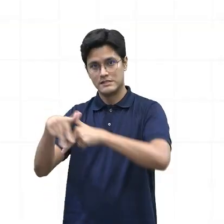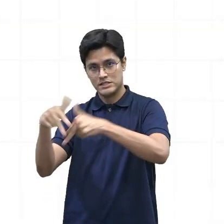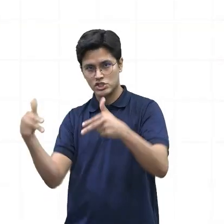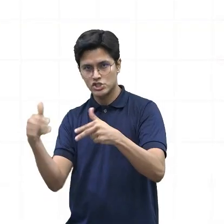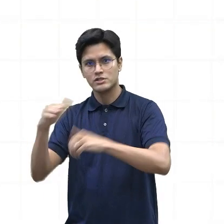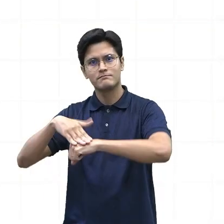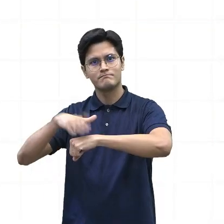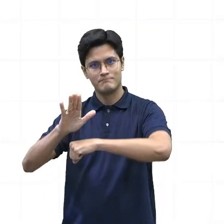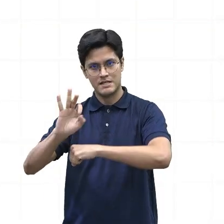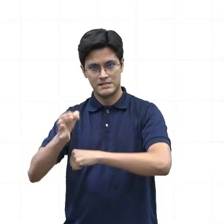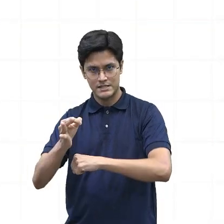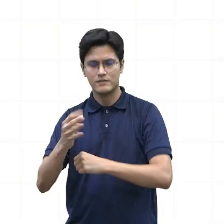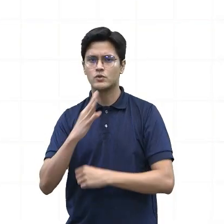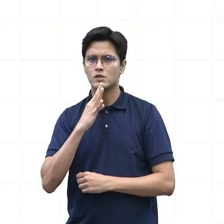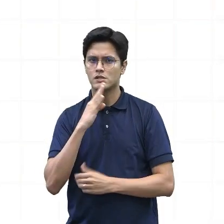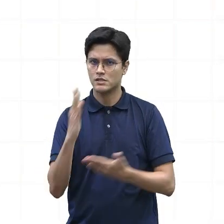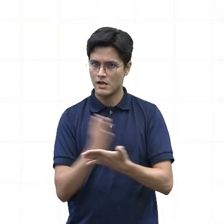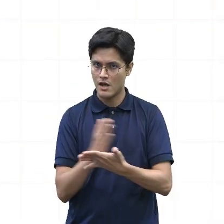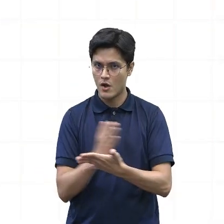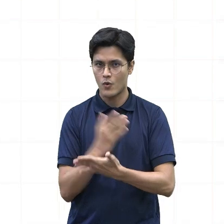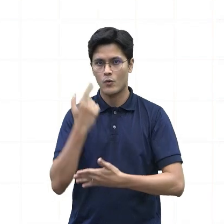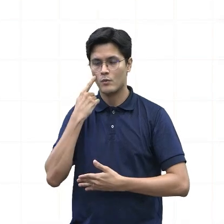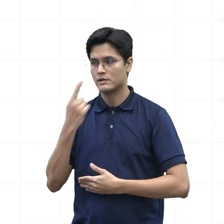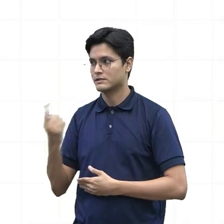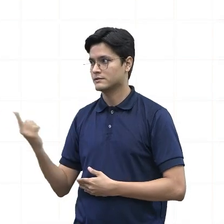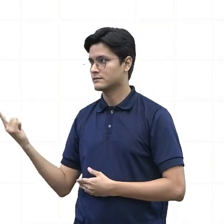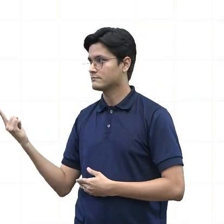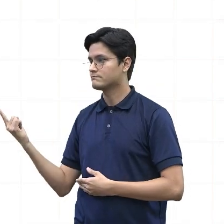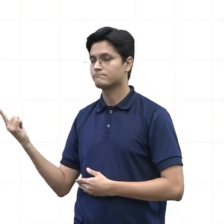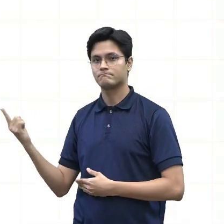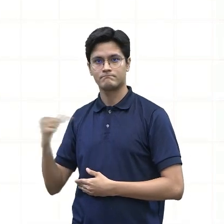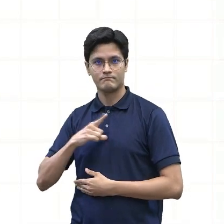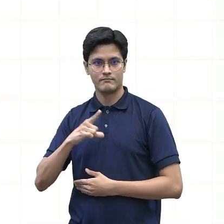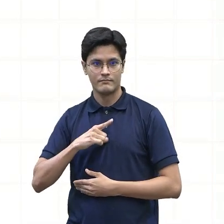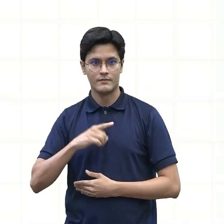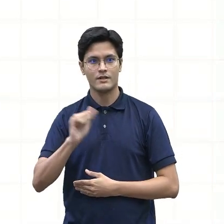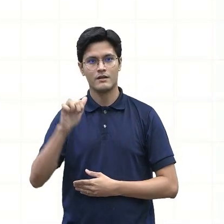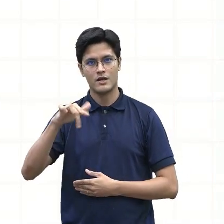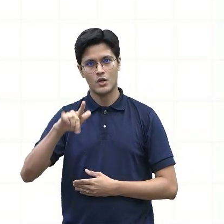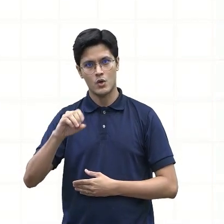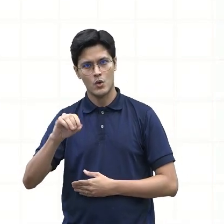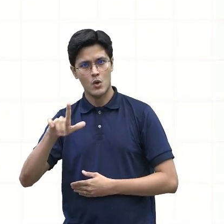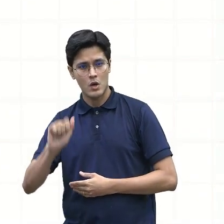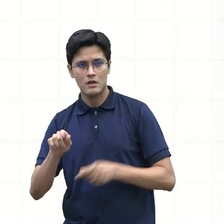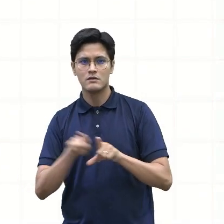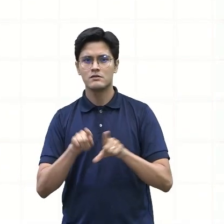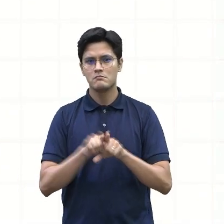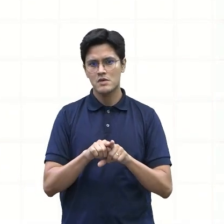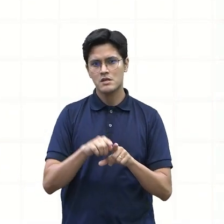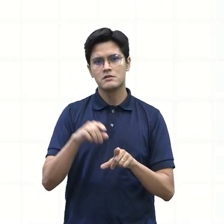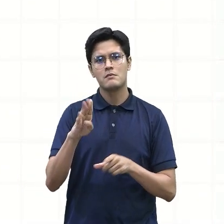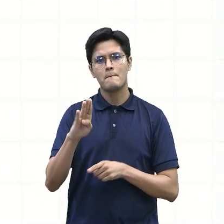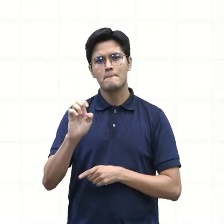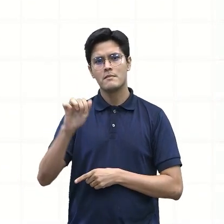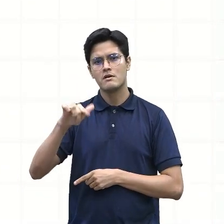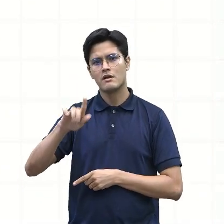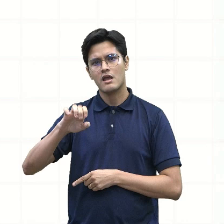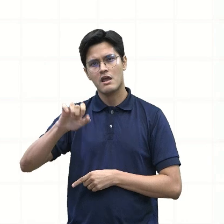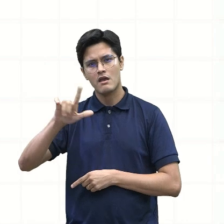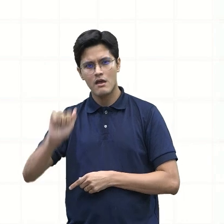delas. Olhem aí. Temos aqui Angola, Benguela, Cabinda,